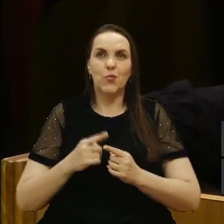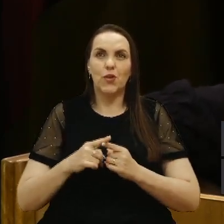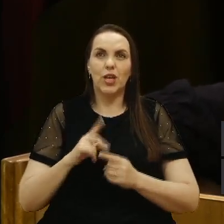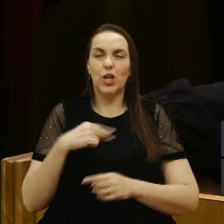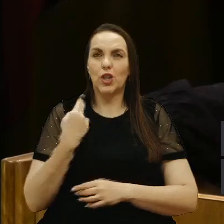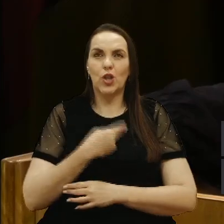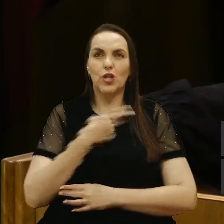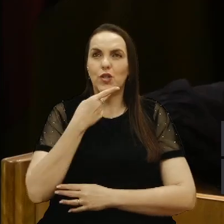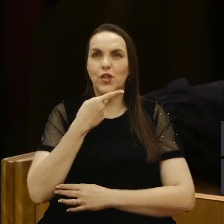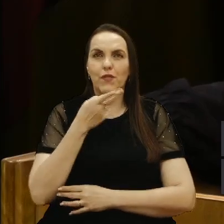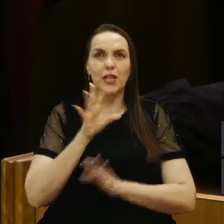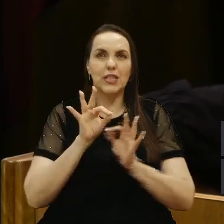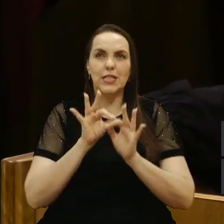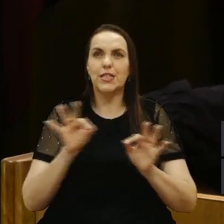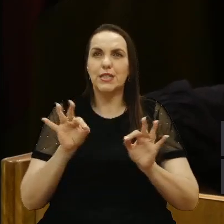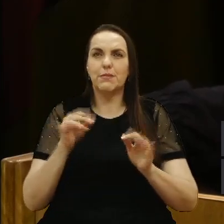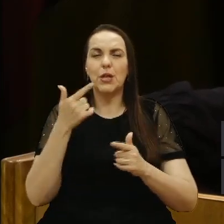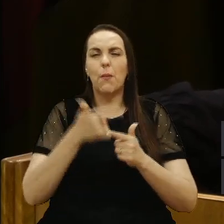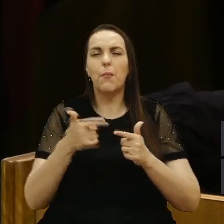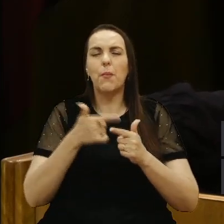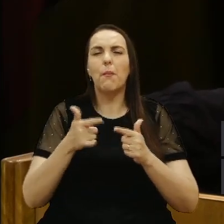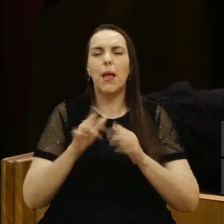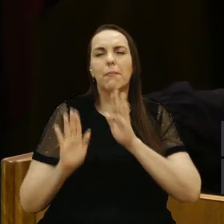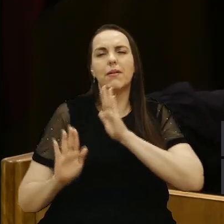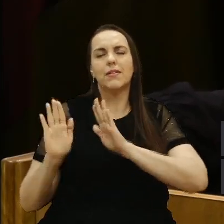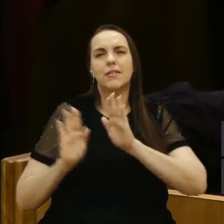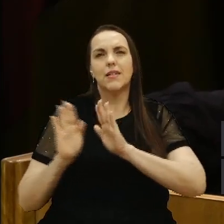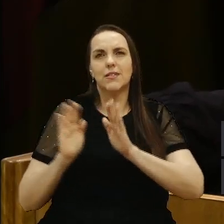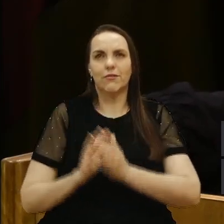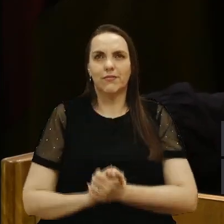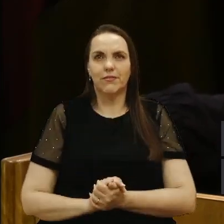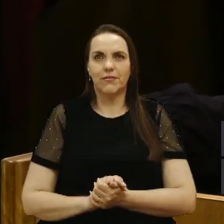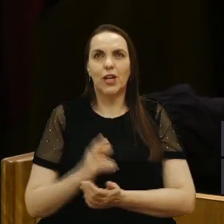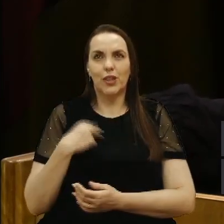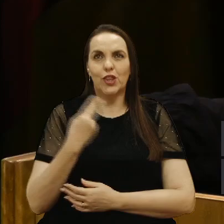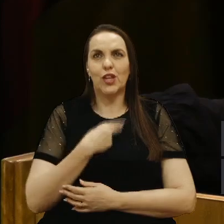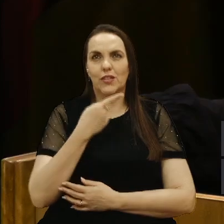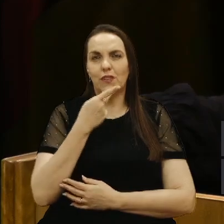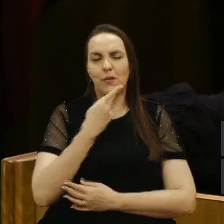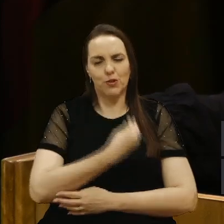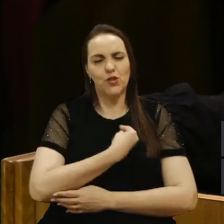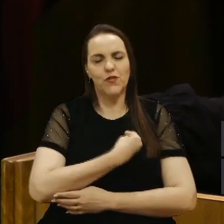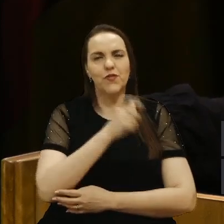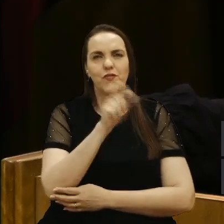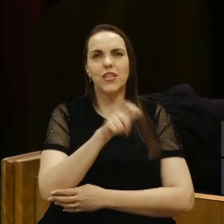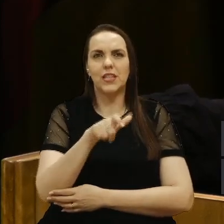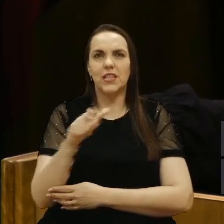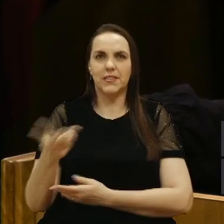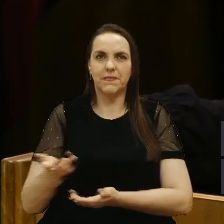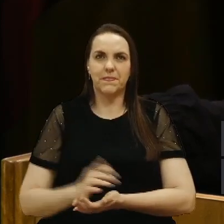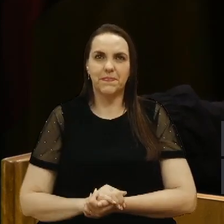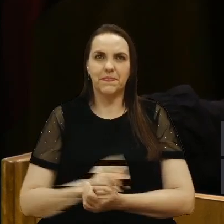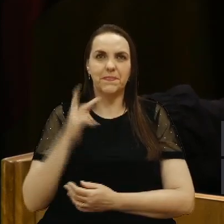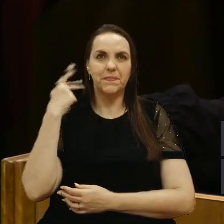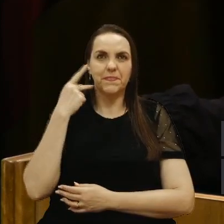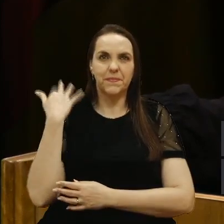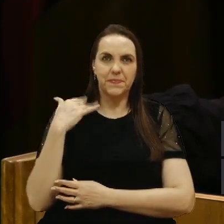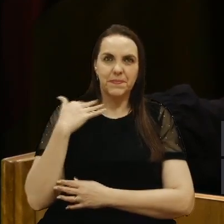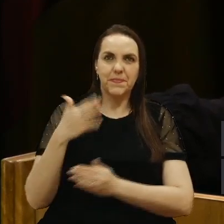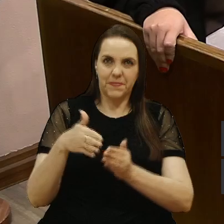falando simplesmente de um problema com uma licitação. Aqui a gente está falando de vidas. Vereadora Andressa, seu à